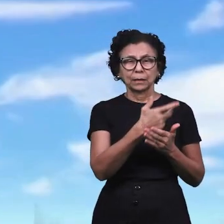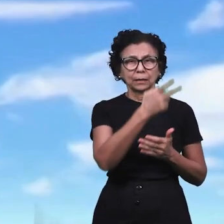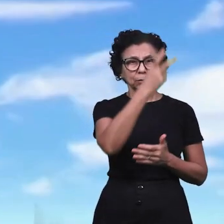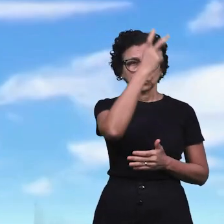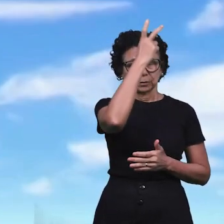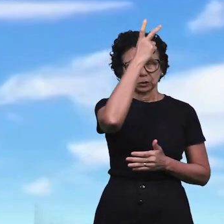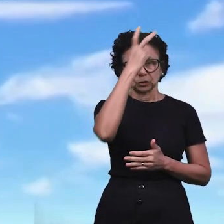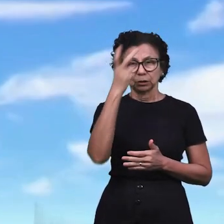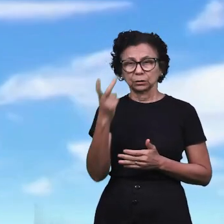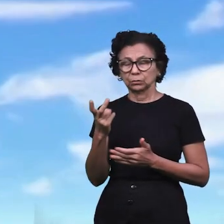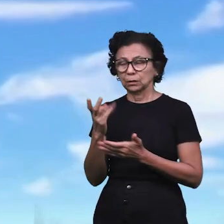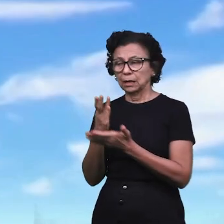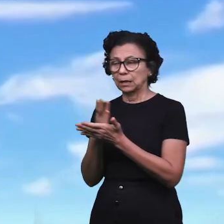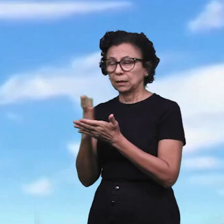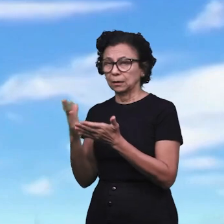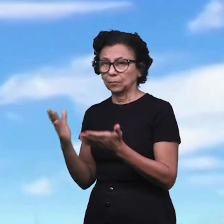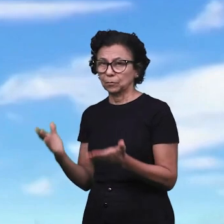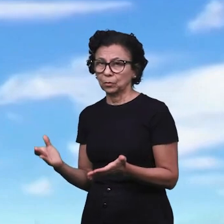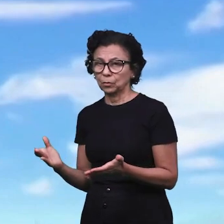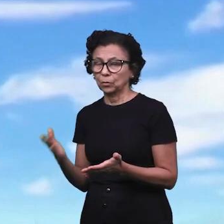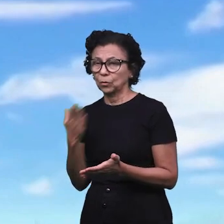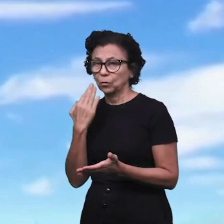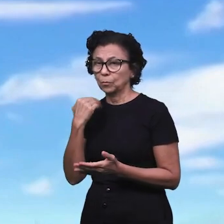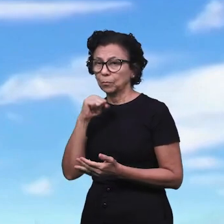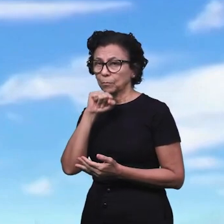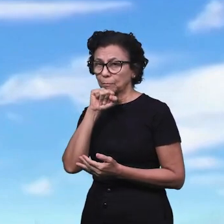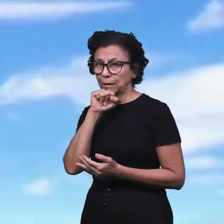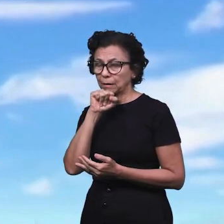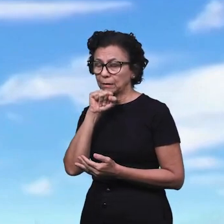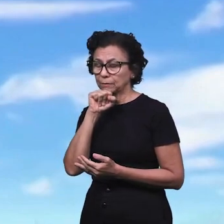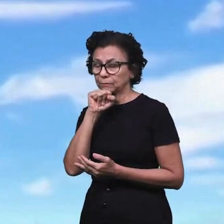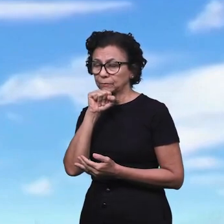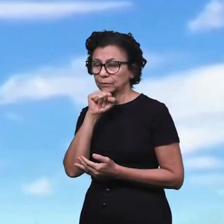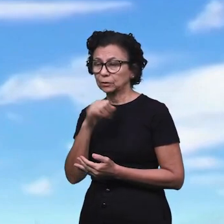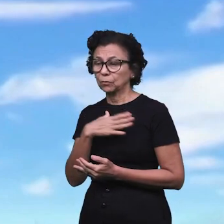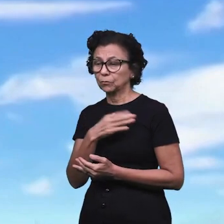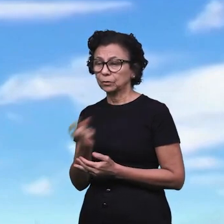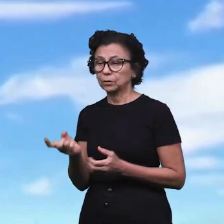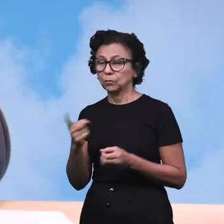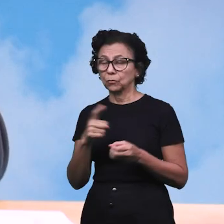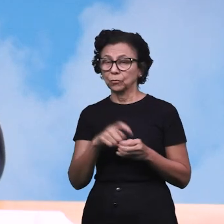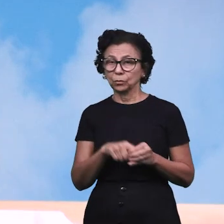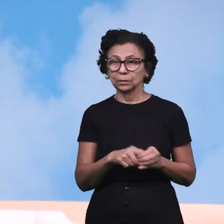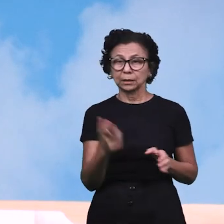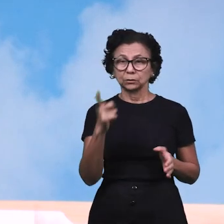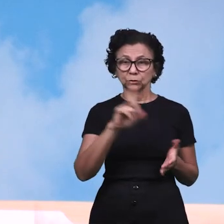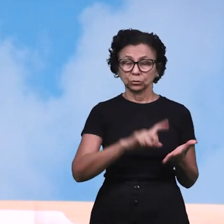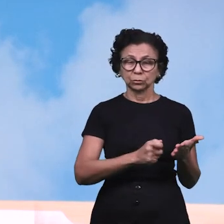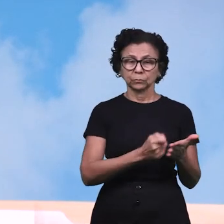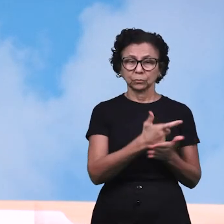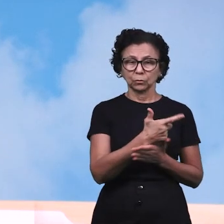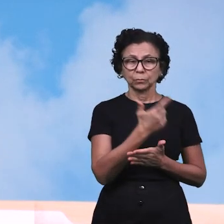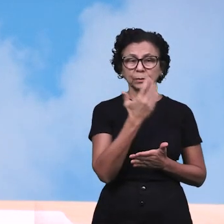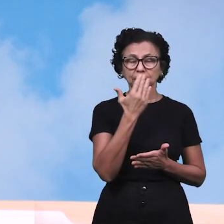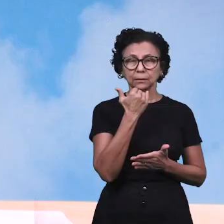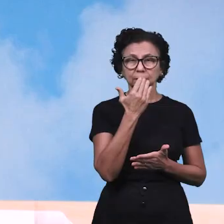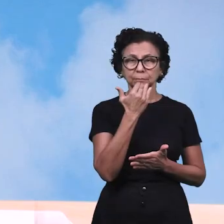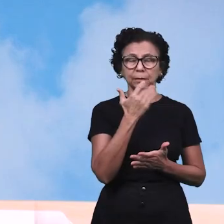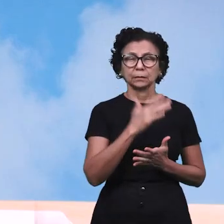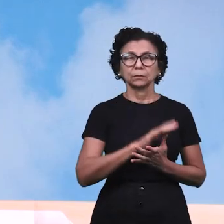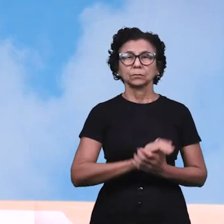seu pai: tornai, comprai-nos um pouco de alimento. Essa